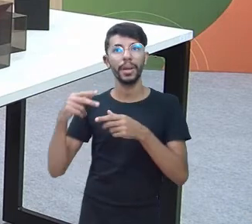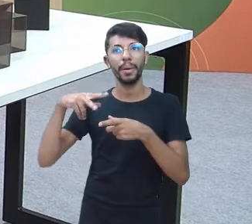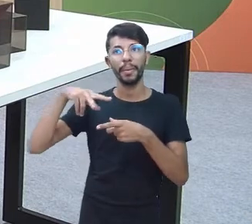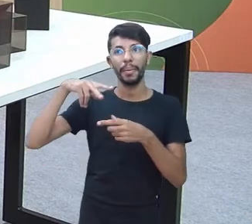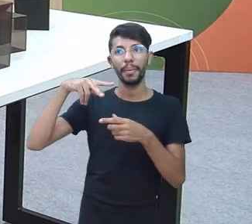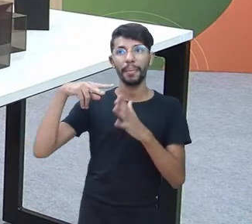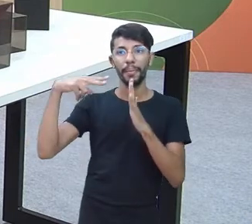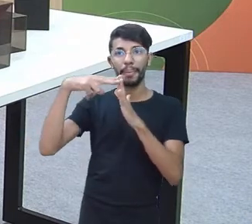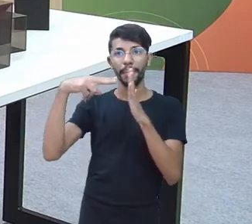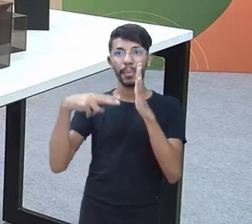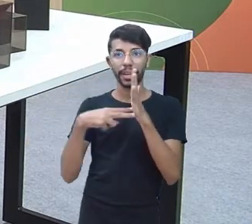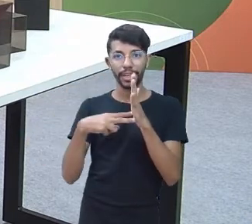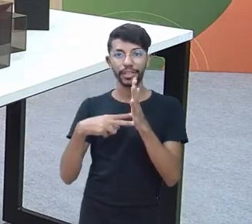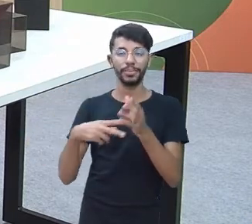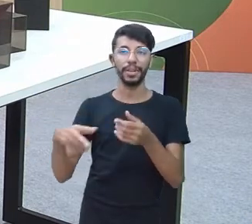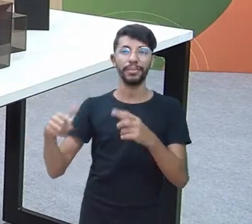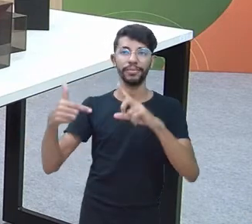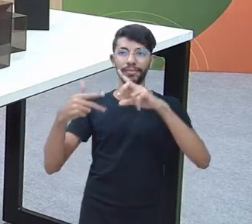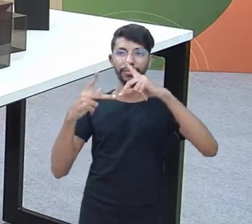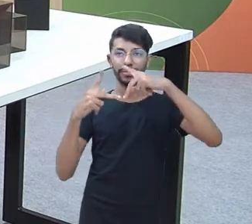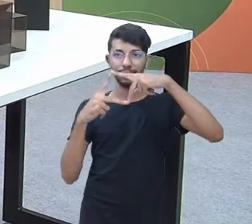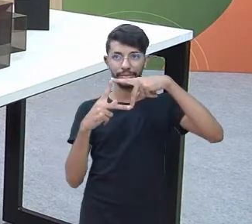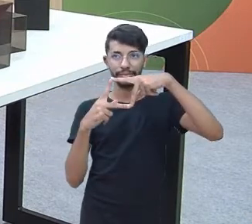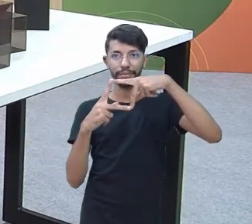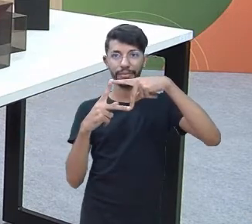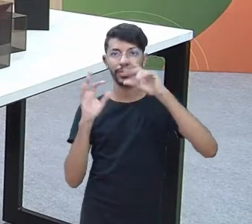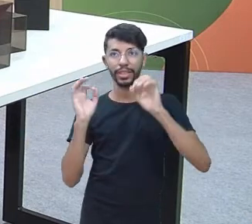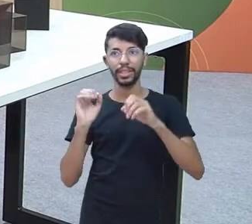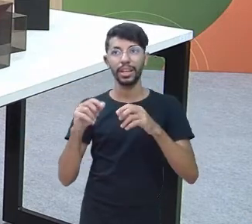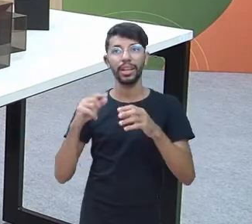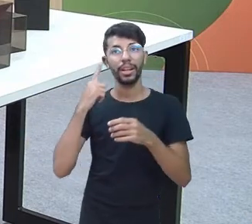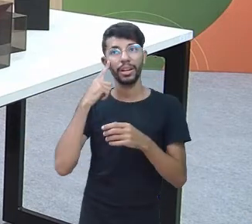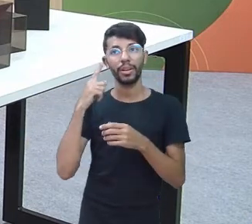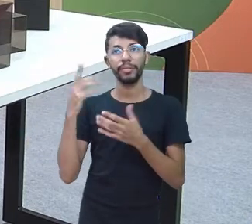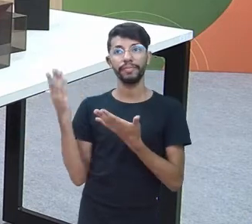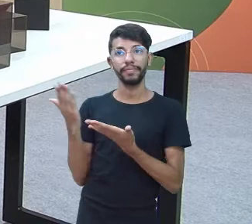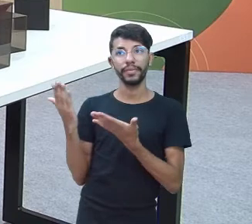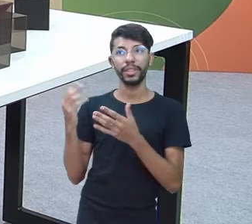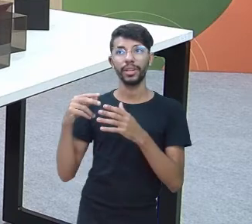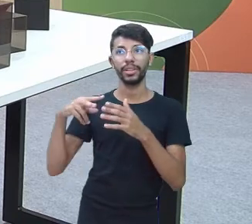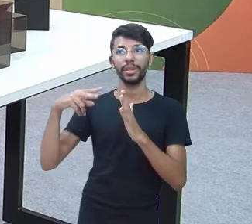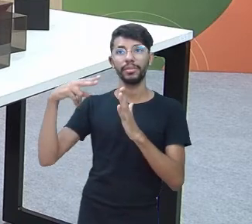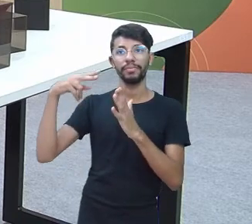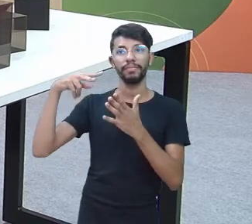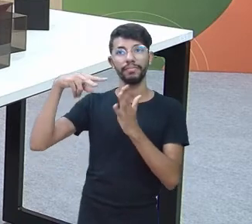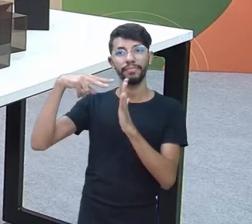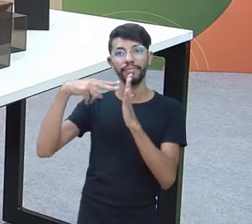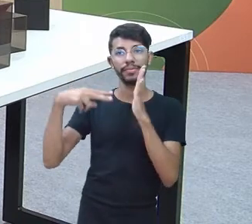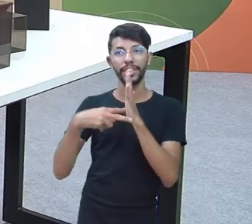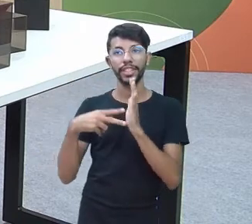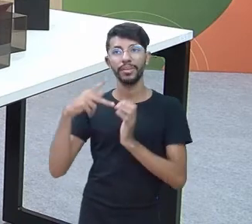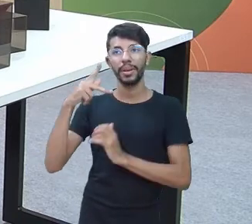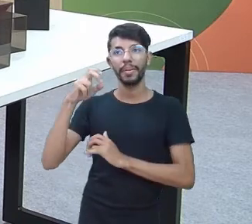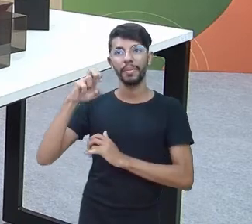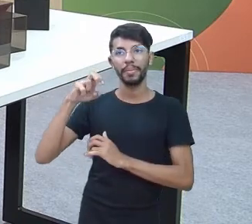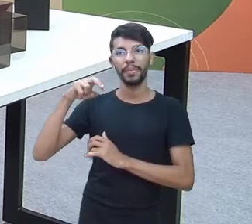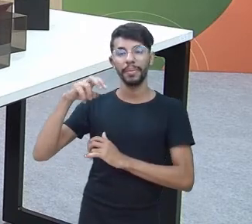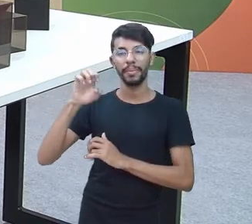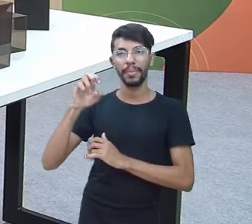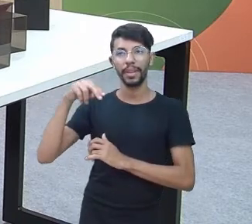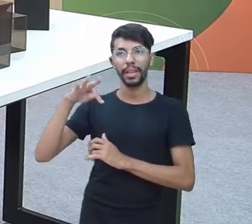um quadrado. Um prisma pentagonal, porque a minha base é um pentágono. E um